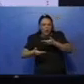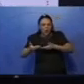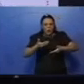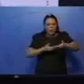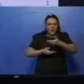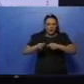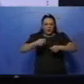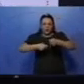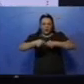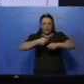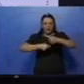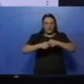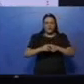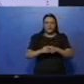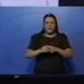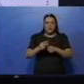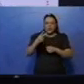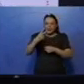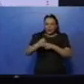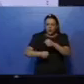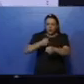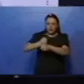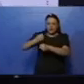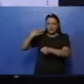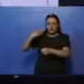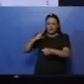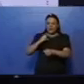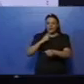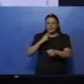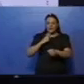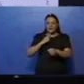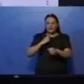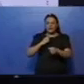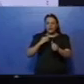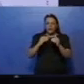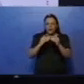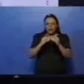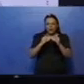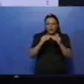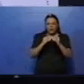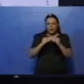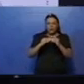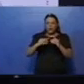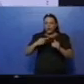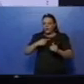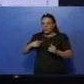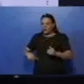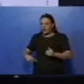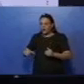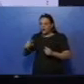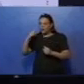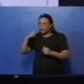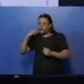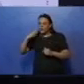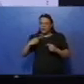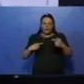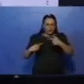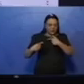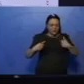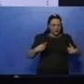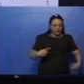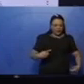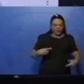anos atrás foi possível porque os Estados Unidos e China se aproximaram nessa matéria. Com a recusa de Trump a